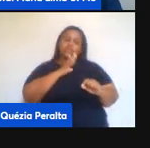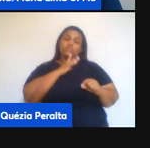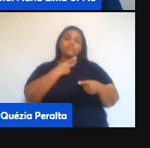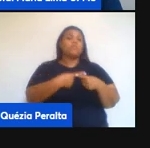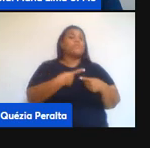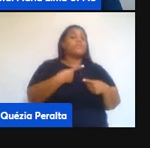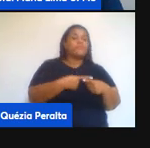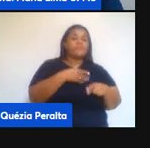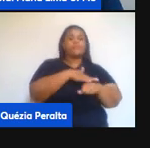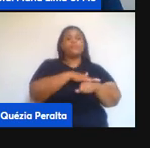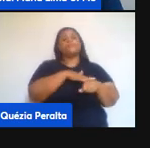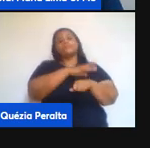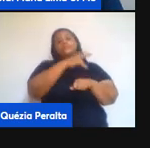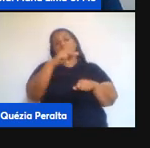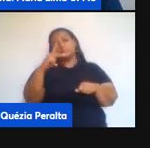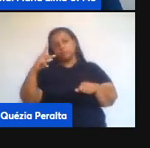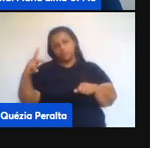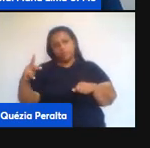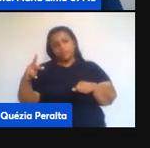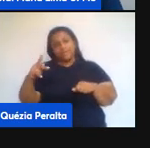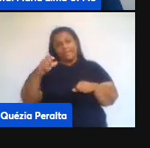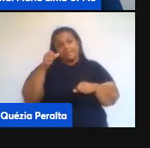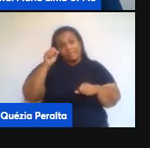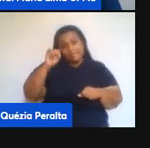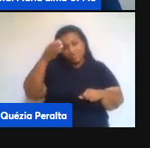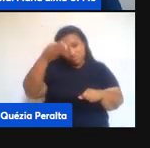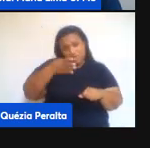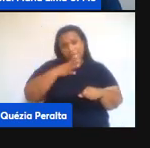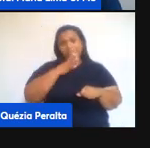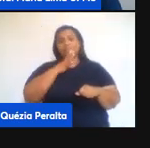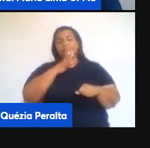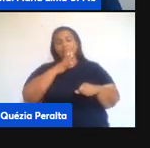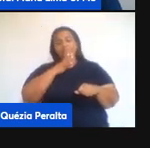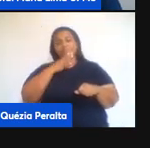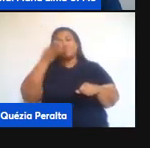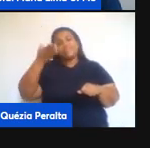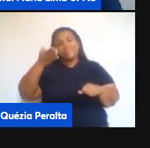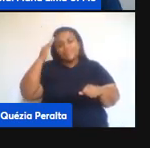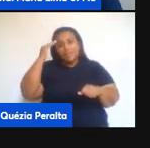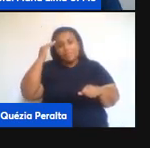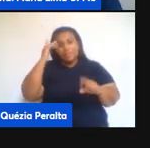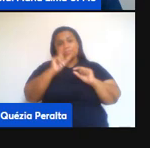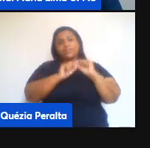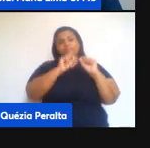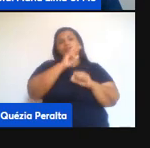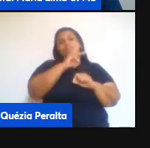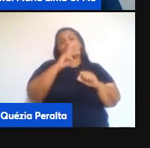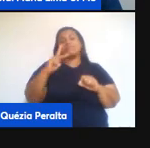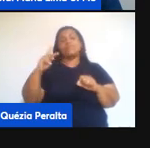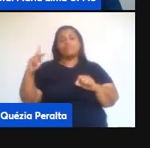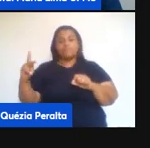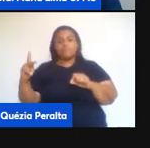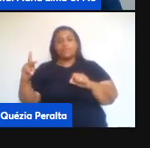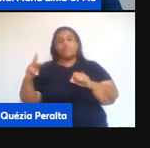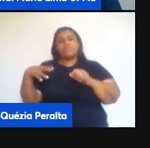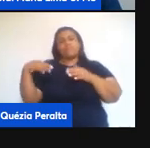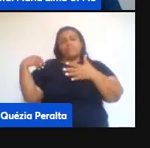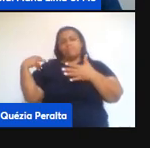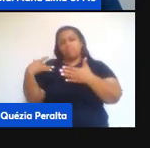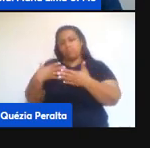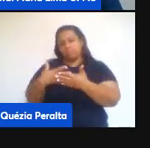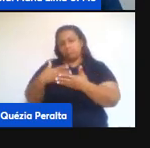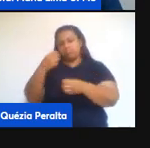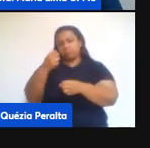sobre PPP? Se é algo que nós já conhecemos, já sabemos o que é, porque ele já está aí há mais de 30 anos.